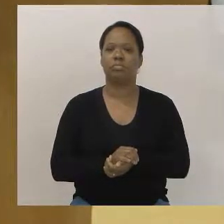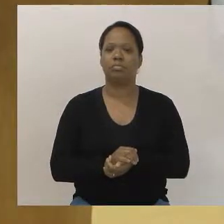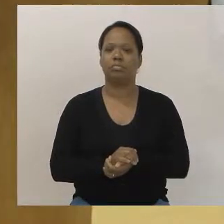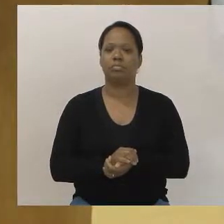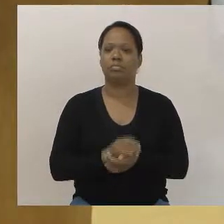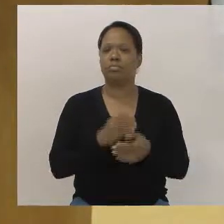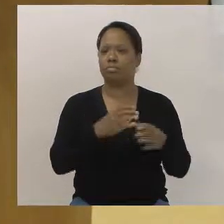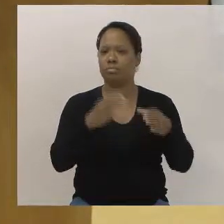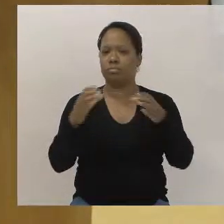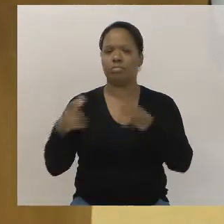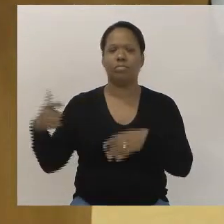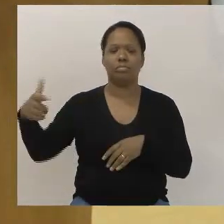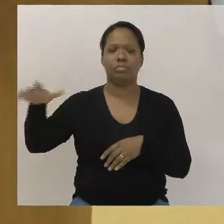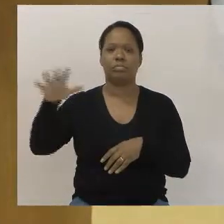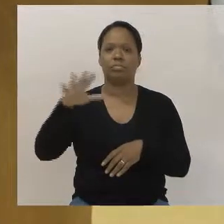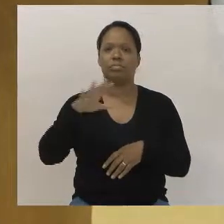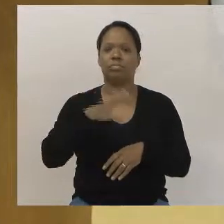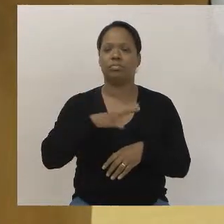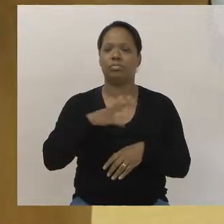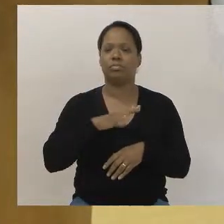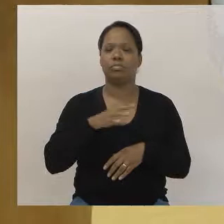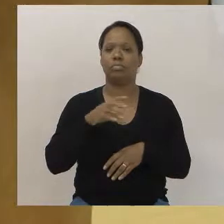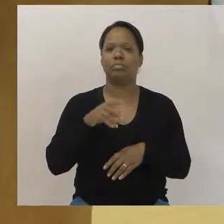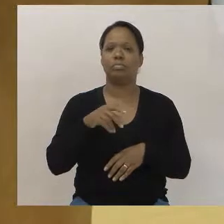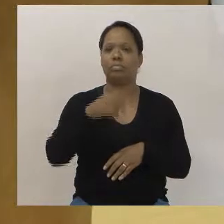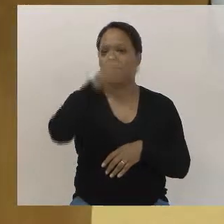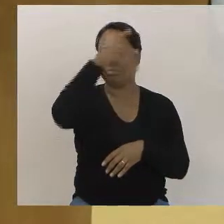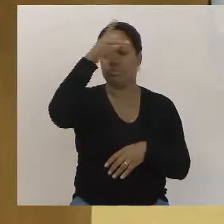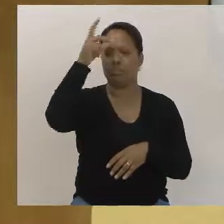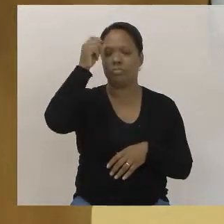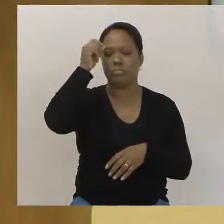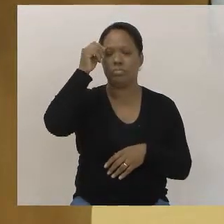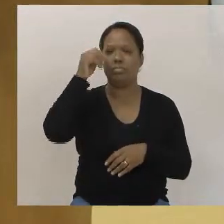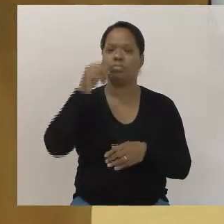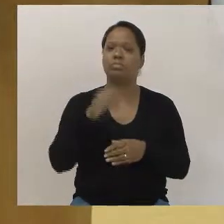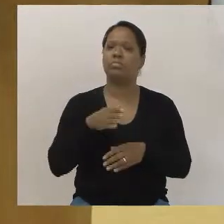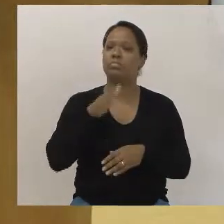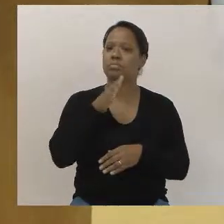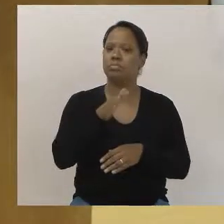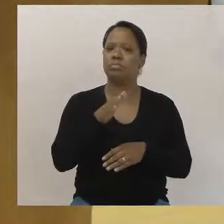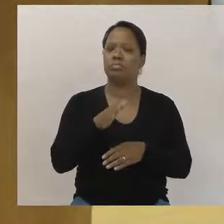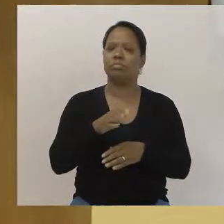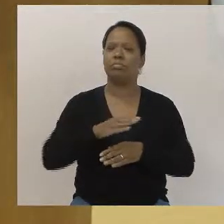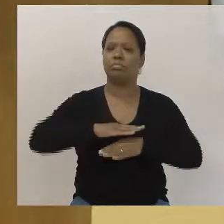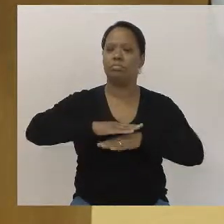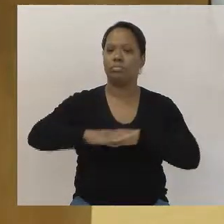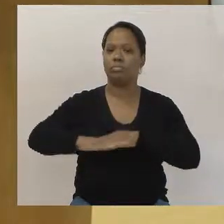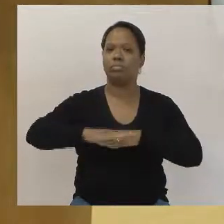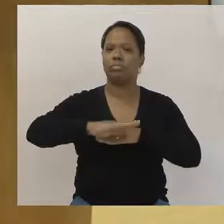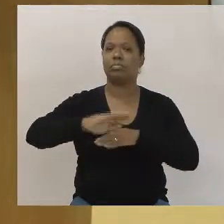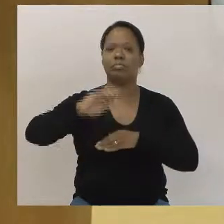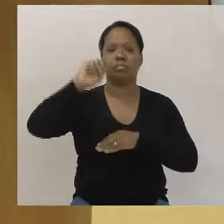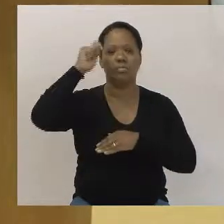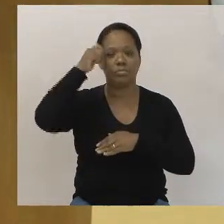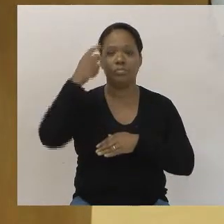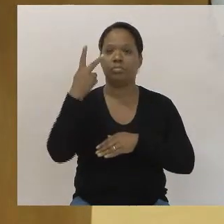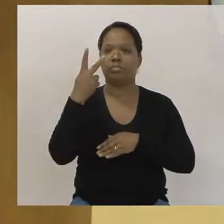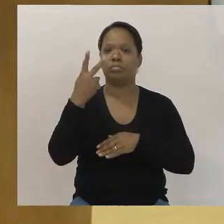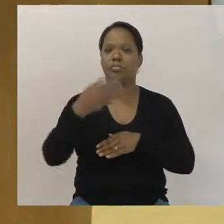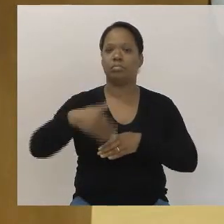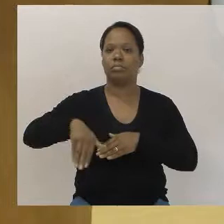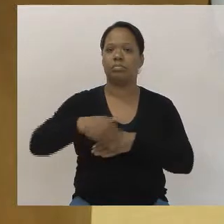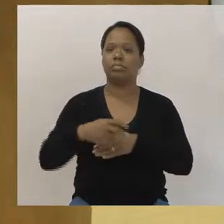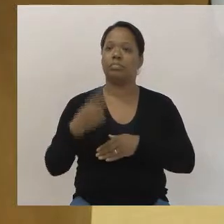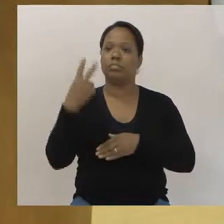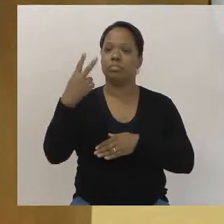mas de muitas cidades que o prefeito vai no ano eleitoral as faltas duas ruas depois